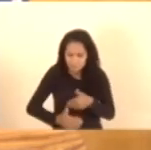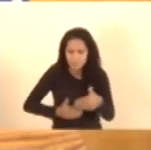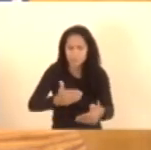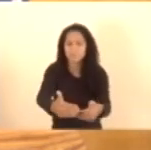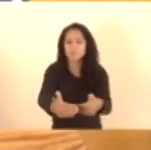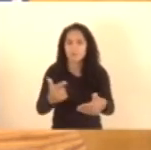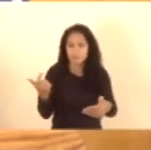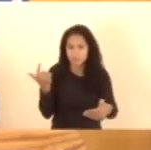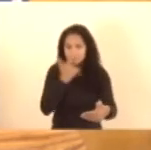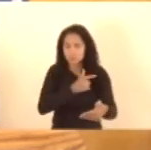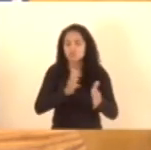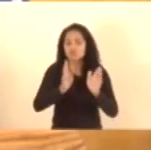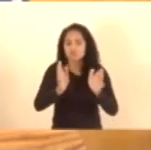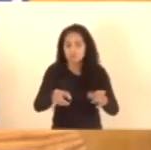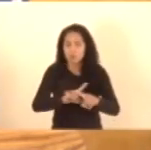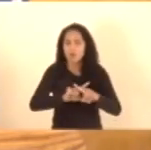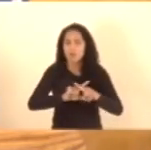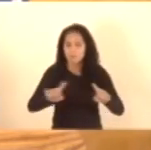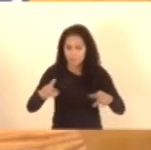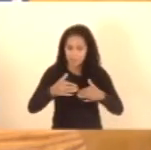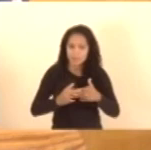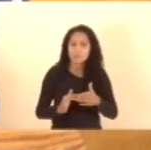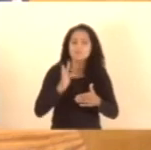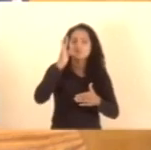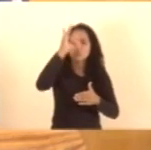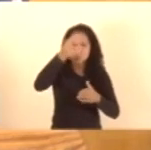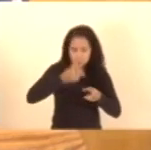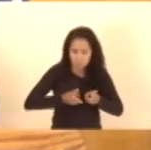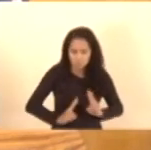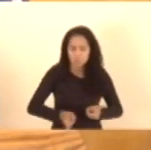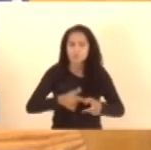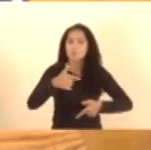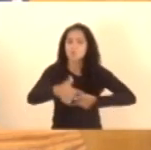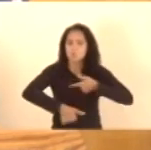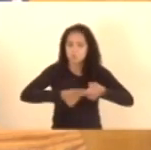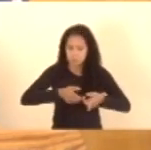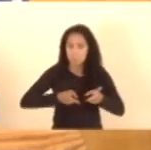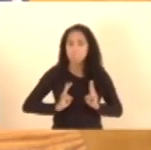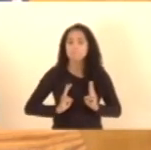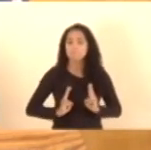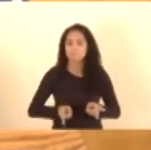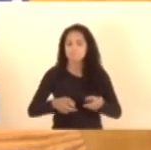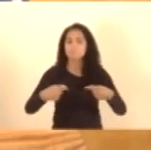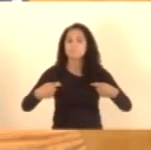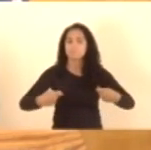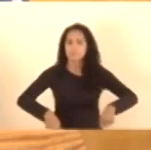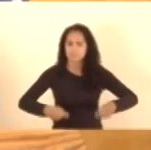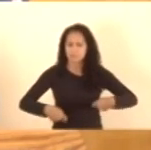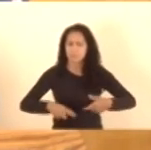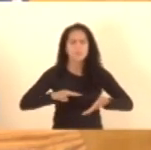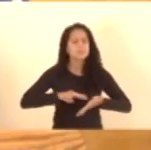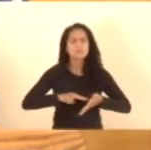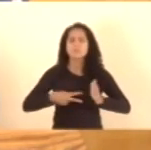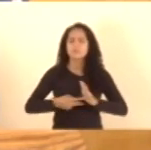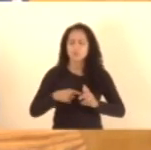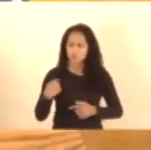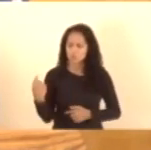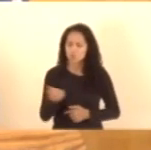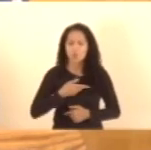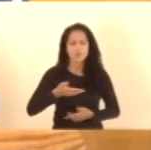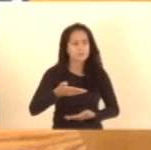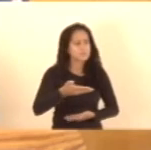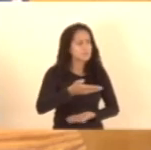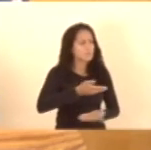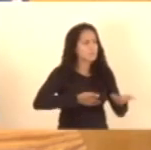temos convicção que ainda há muito a ser feito. E tudo isso é fruto de maturidade, do diálogo